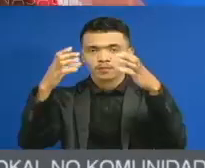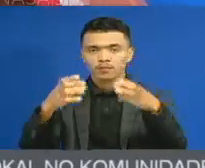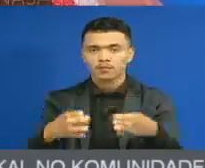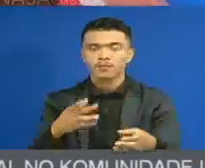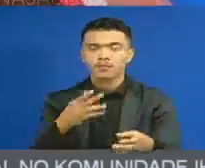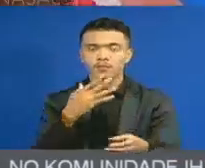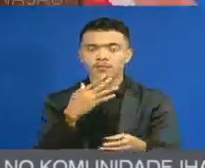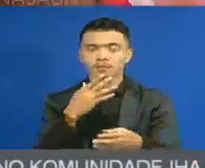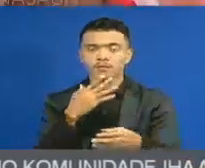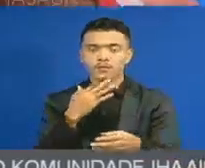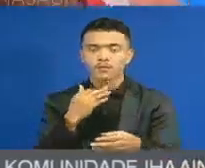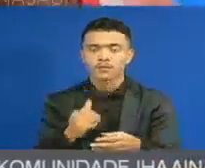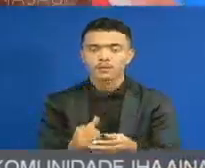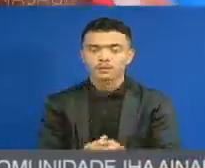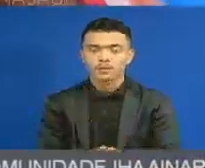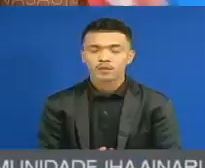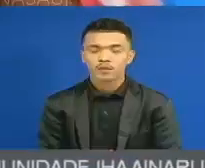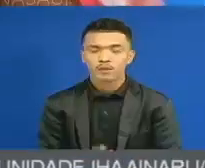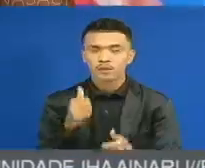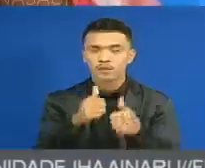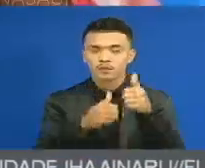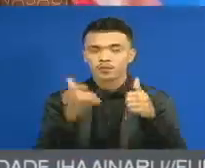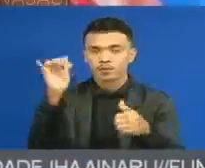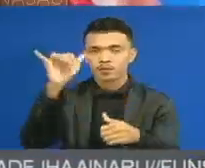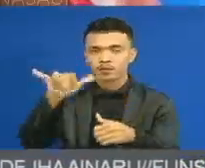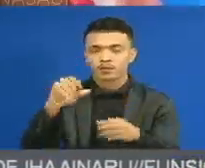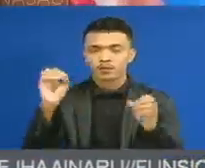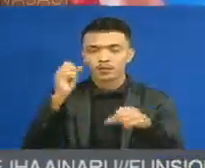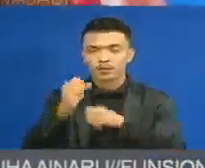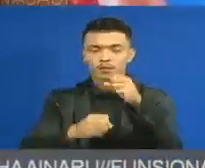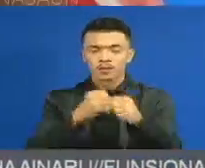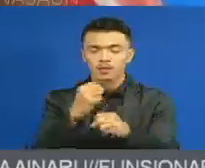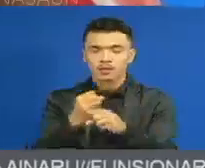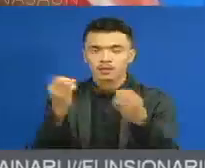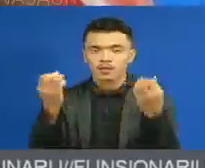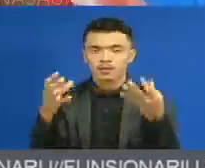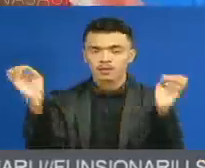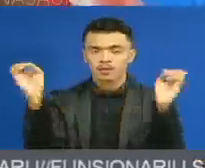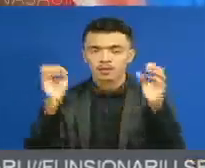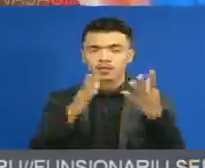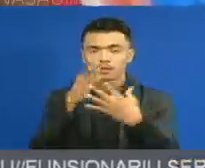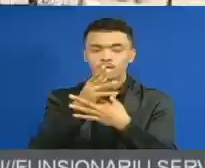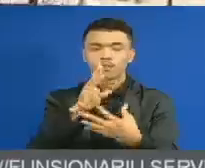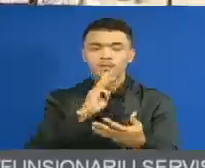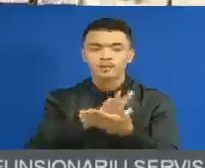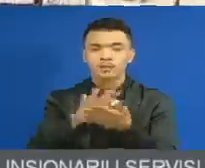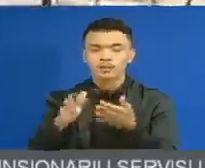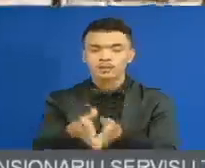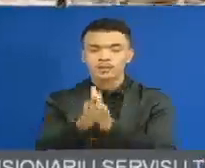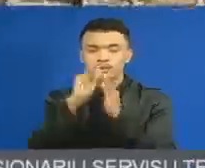mas que implica ba saúde público. Tuirsira tinambara klase subemos tamane husba be Timor Leste empresa